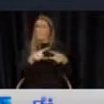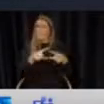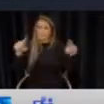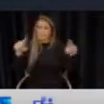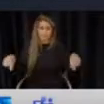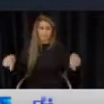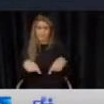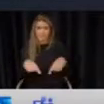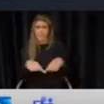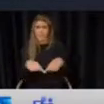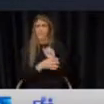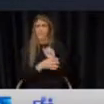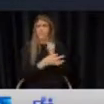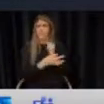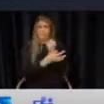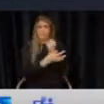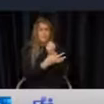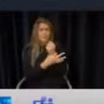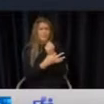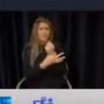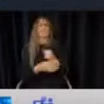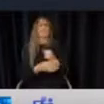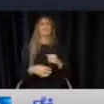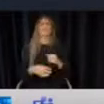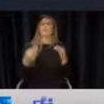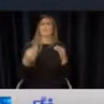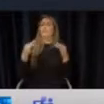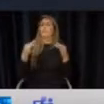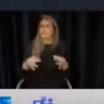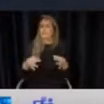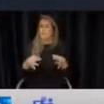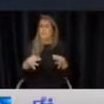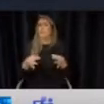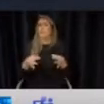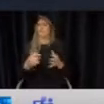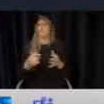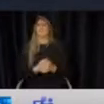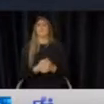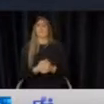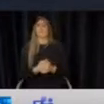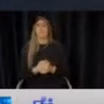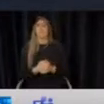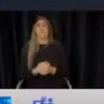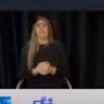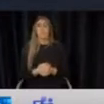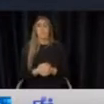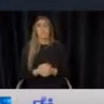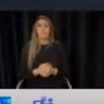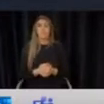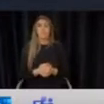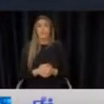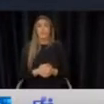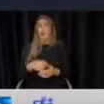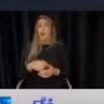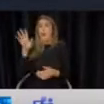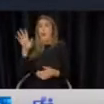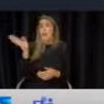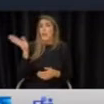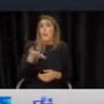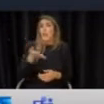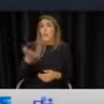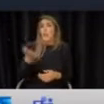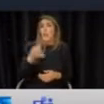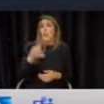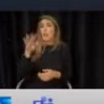né, cirúrgicas corretas. Então, por isso também, não sei se vocês já ouviram falar em tráfico de órgãos. Então, isso é impossível